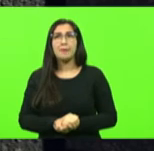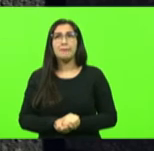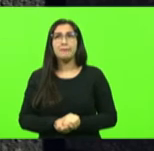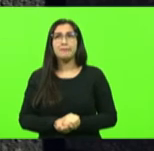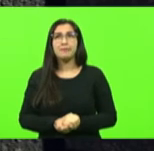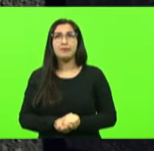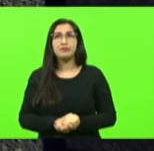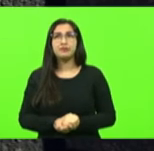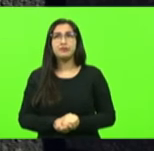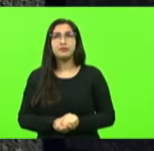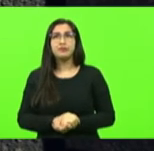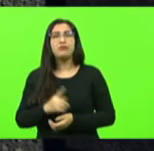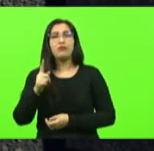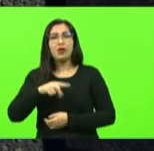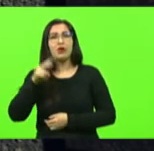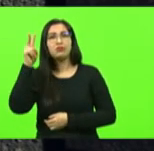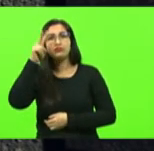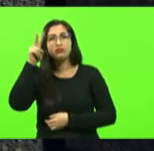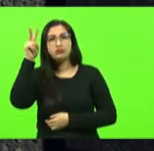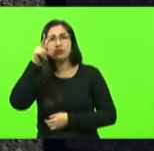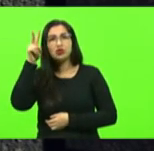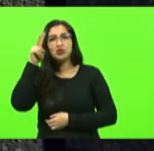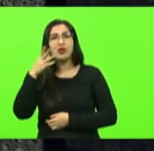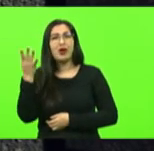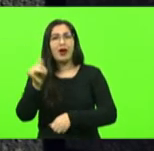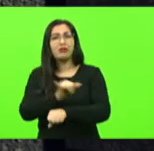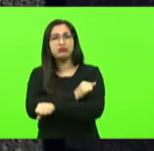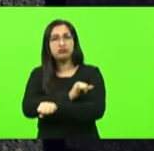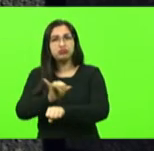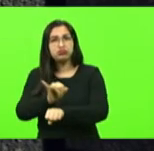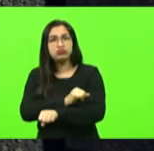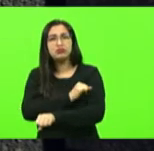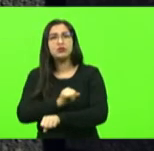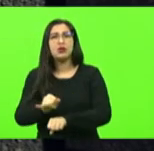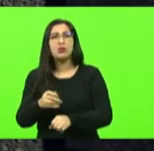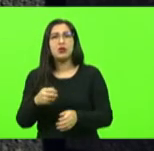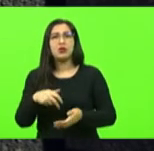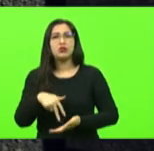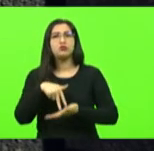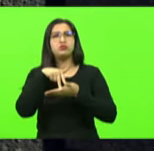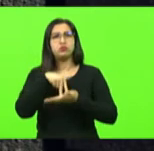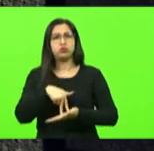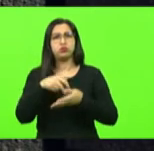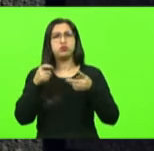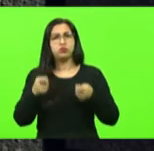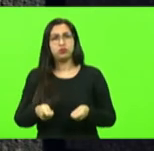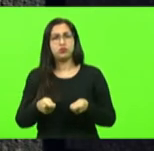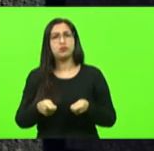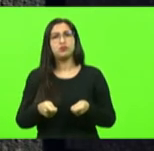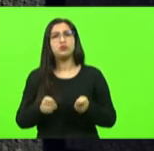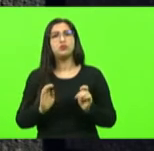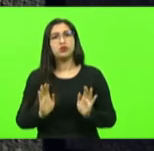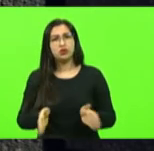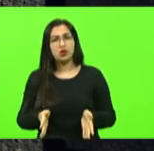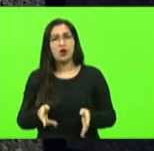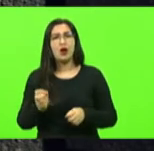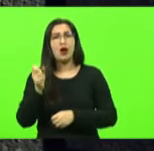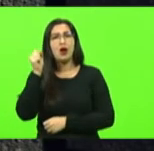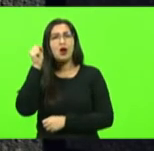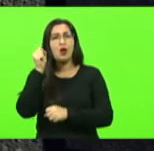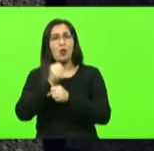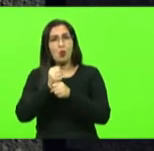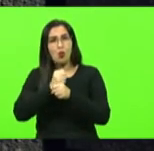uma história que nós temos em Itapiranga, da luta da resistência. 40 anos de luta